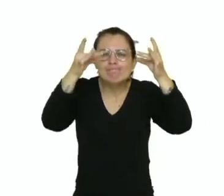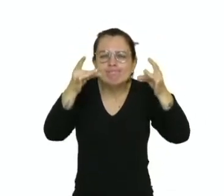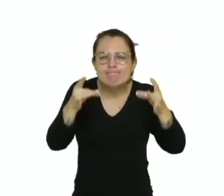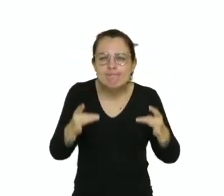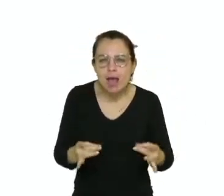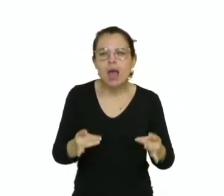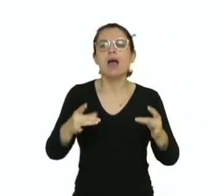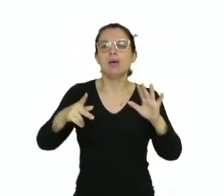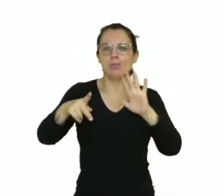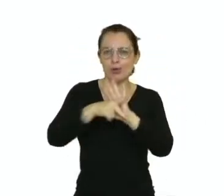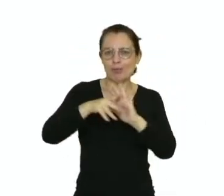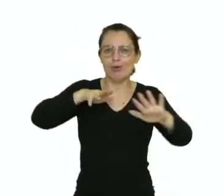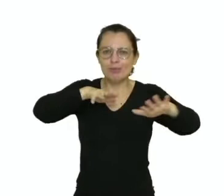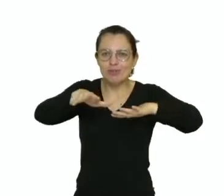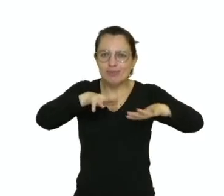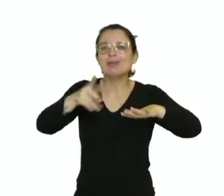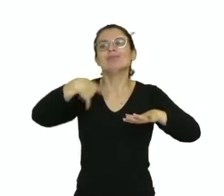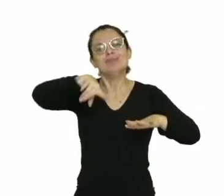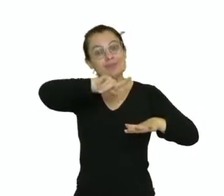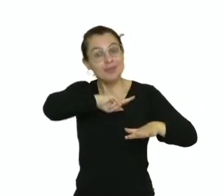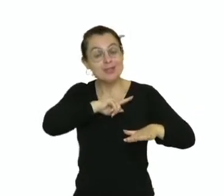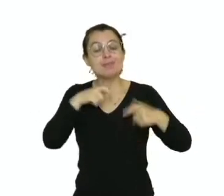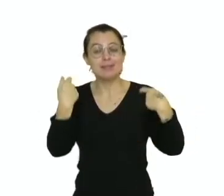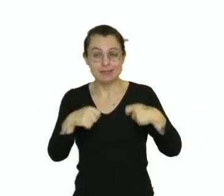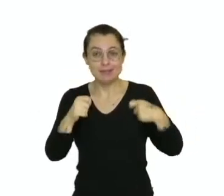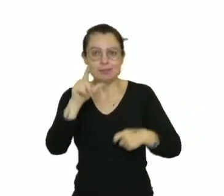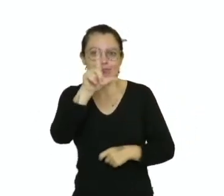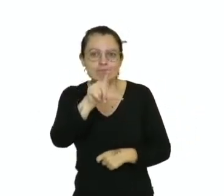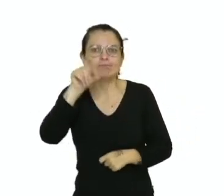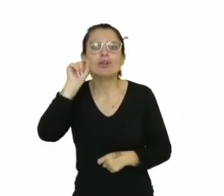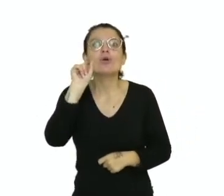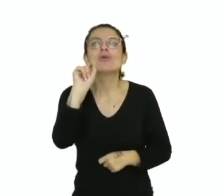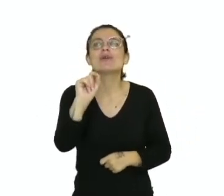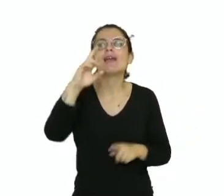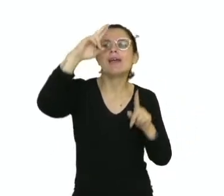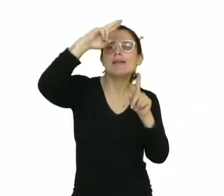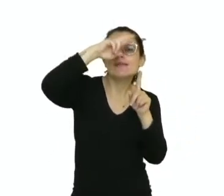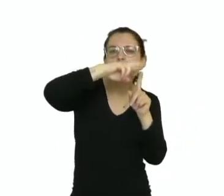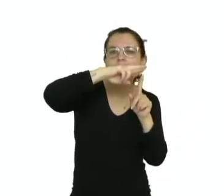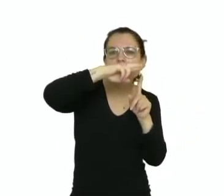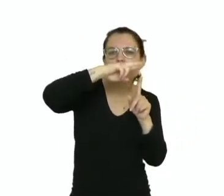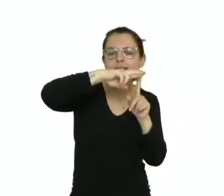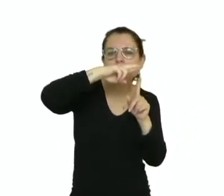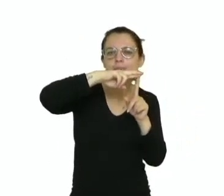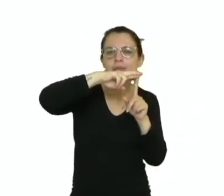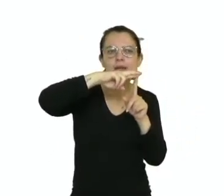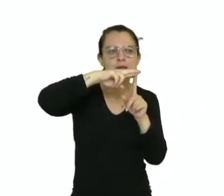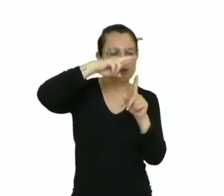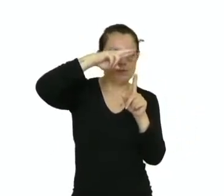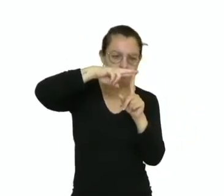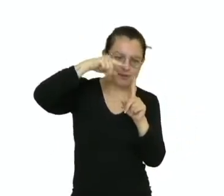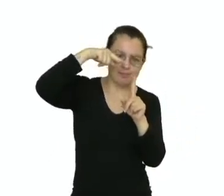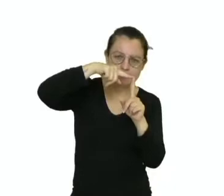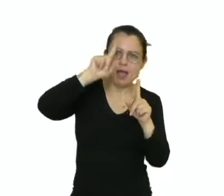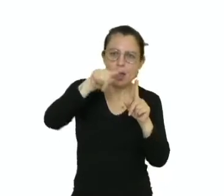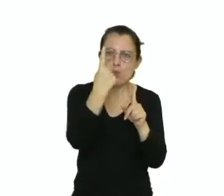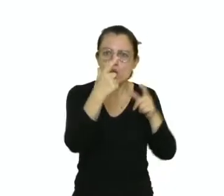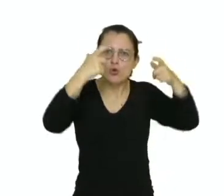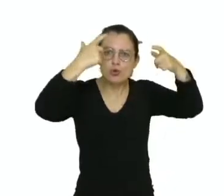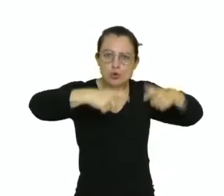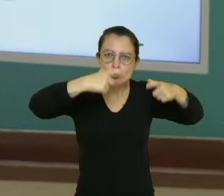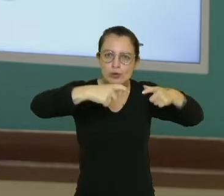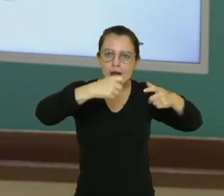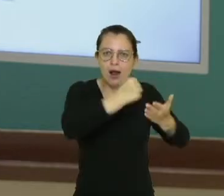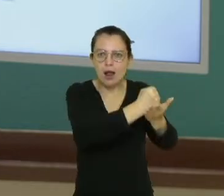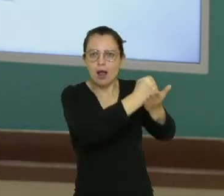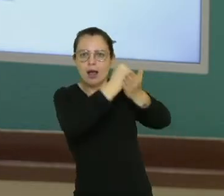precisamos definir um sistema de referência, que a gente chama de referencial. Portanto, referencial é um lugar, né, nesse caso, que irá